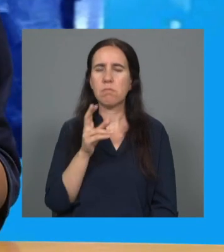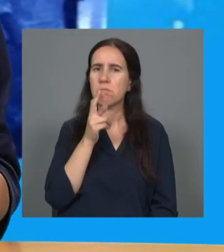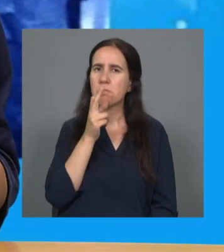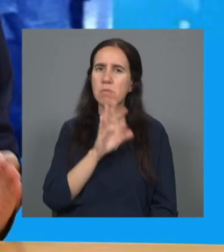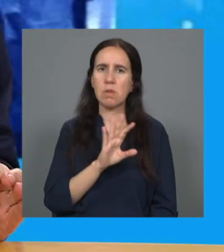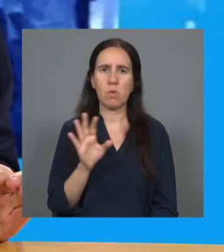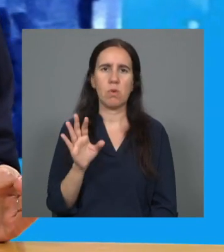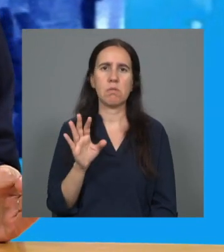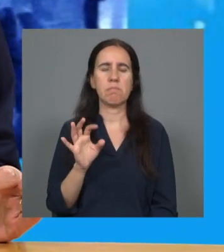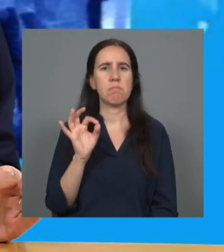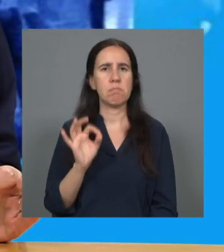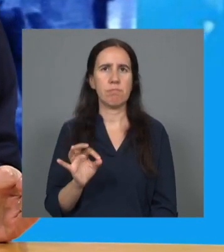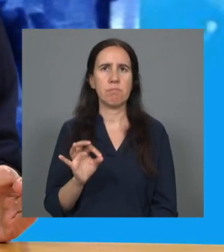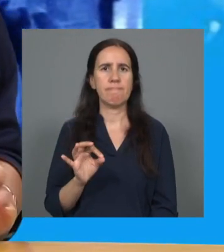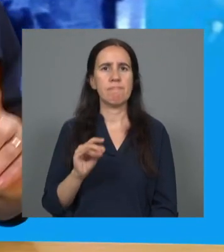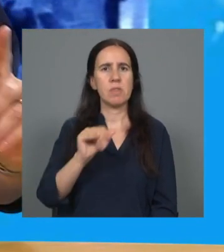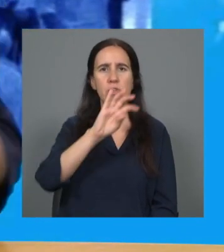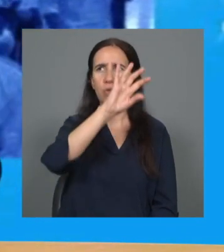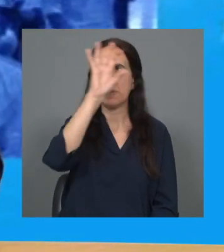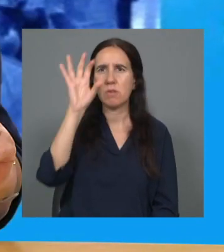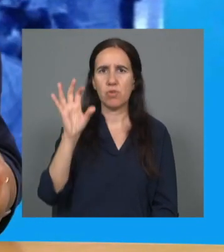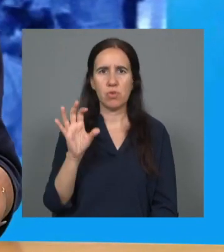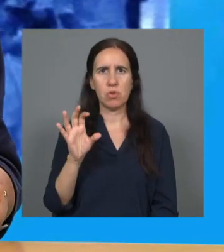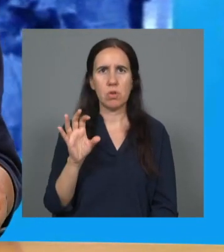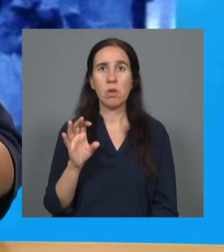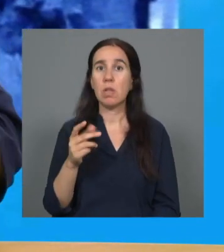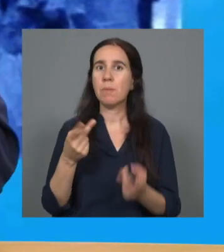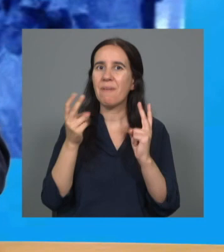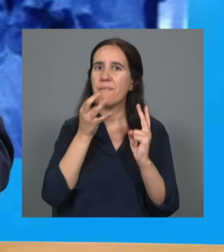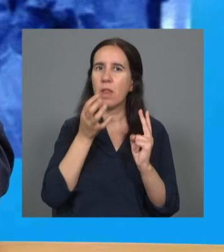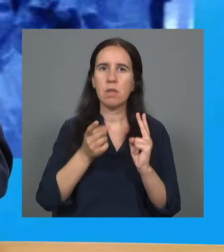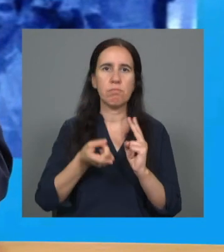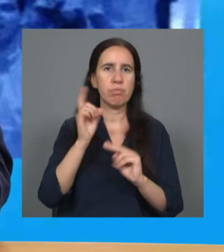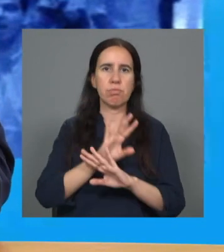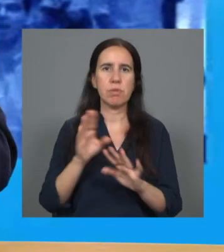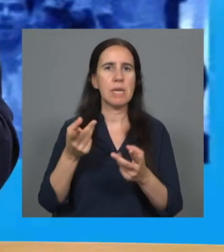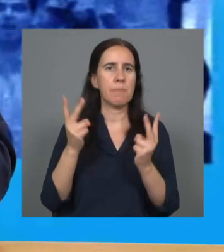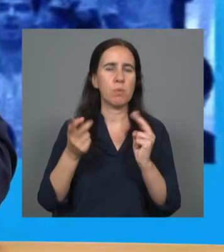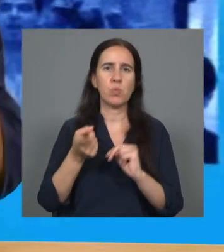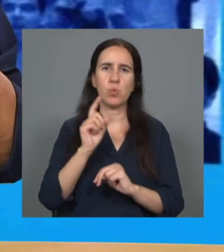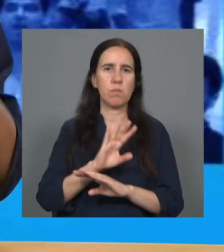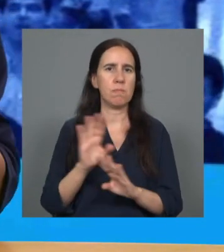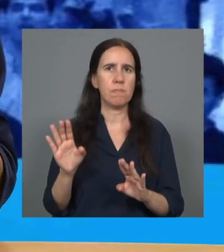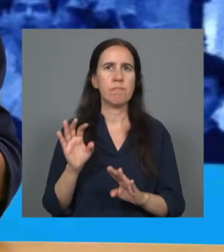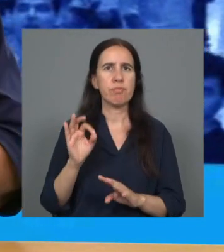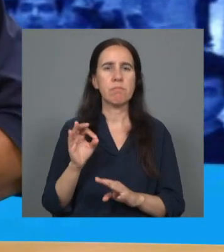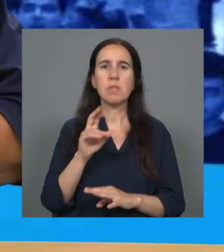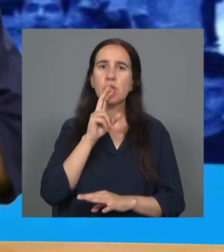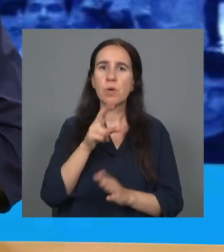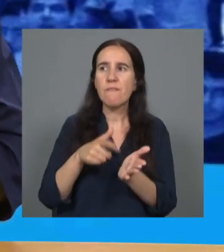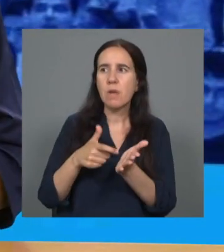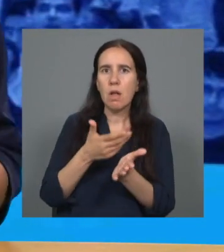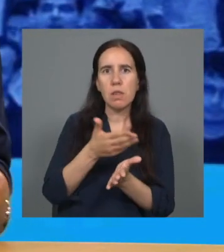horror dentro destes países. Não falem em liberdade, porque não é uma questão de liberdade, é uma falta de resposta